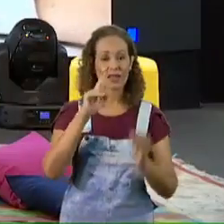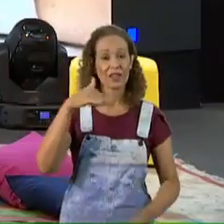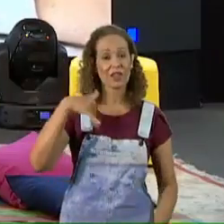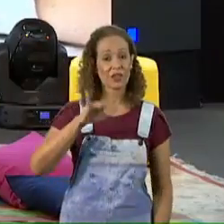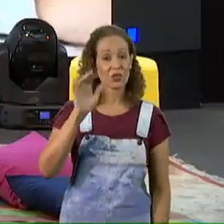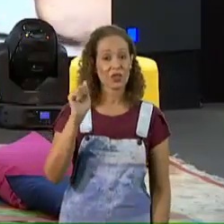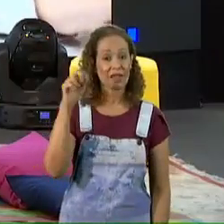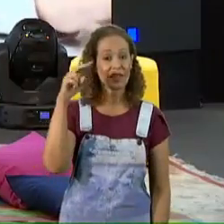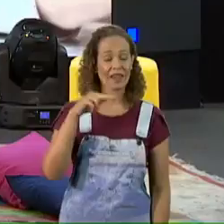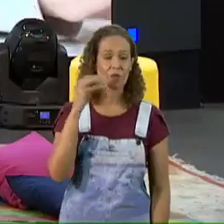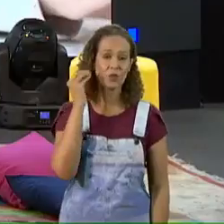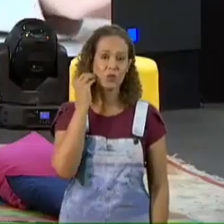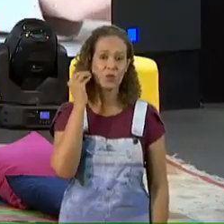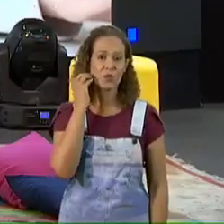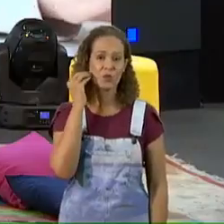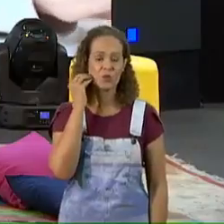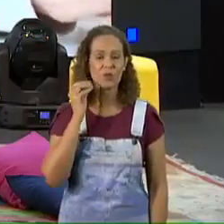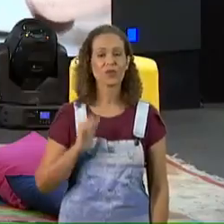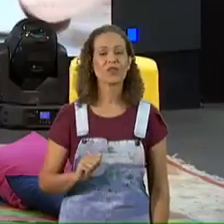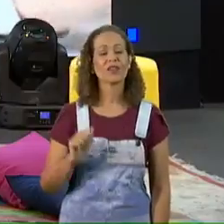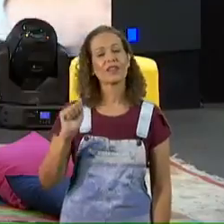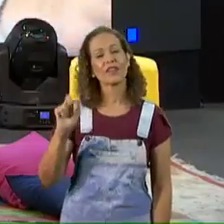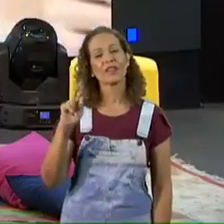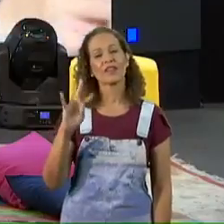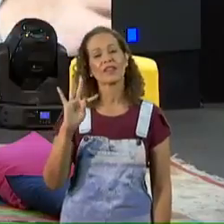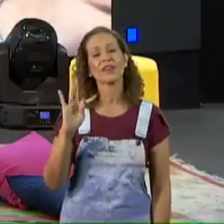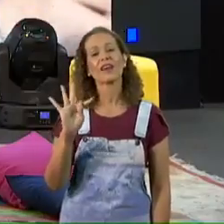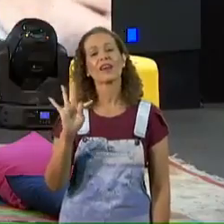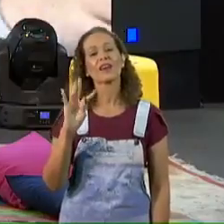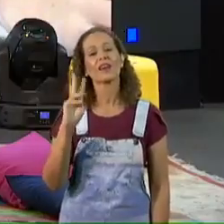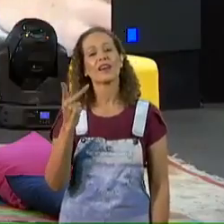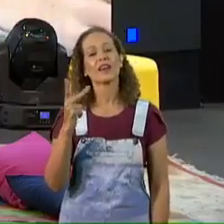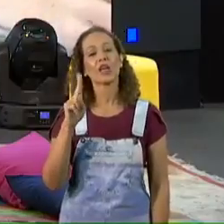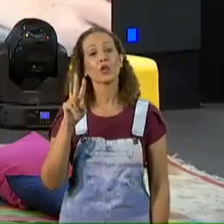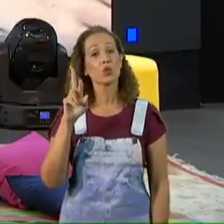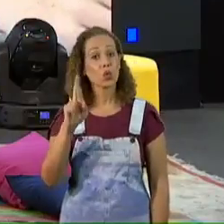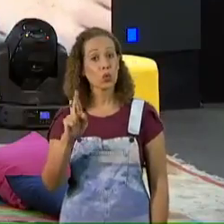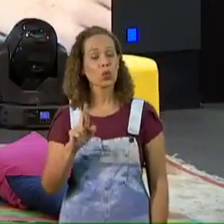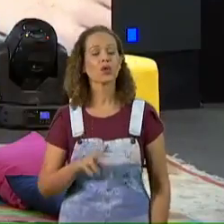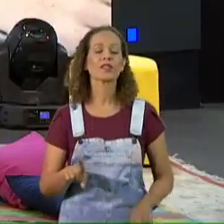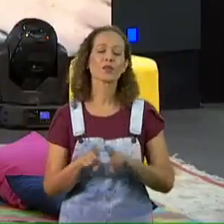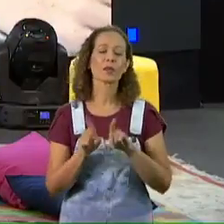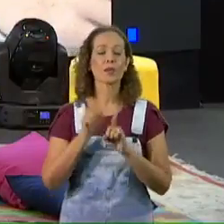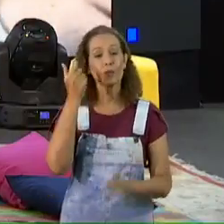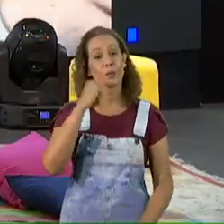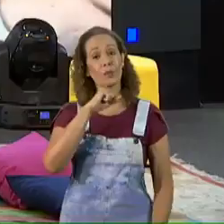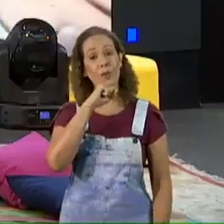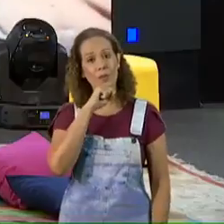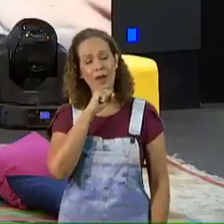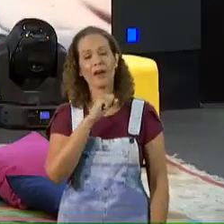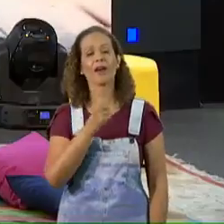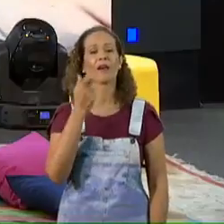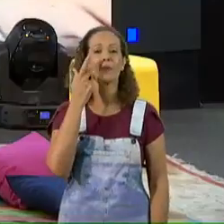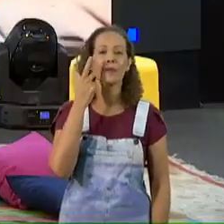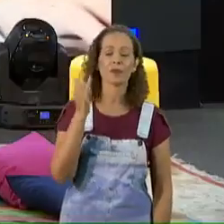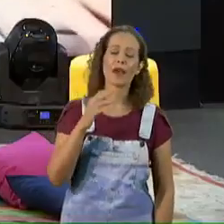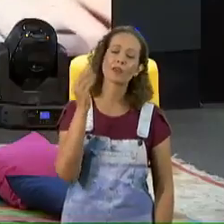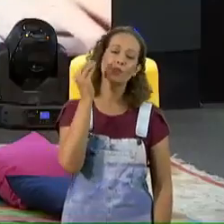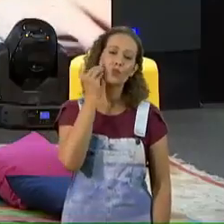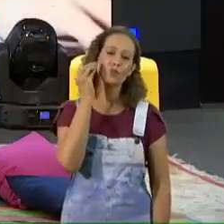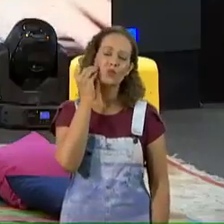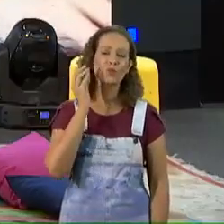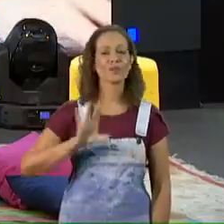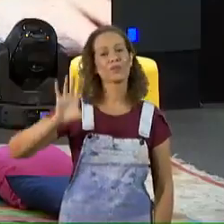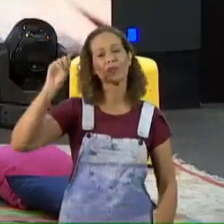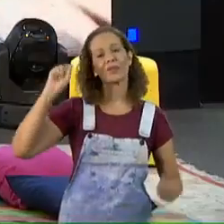Ó, um beijo, Arthur. Um beijo, Luciene. Manda um abraço para o papai Ricardo, viu? Que